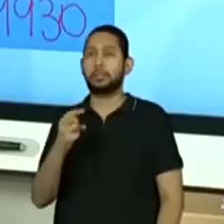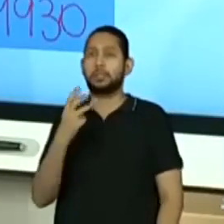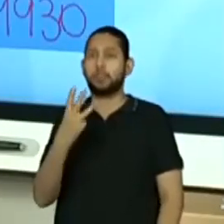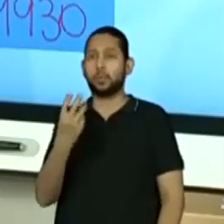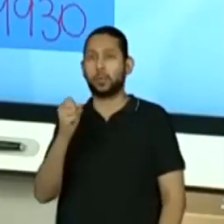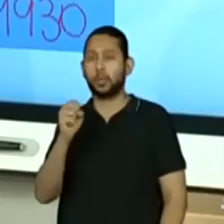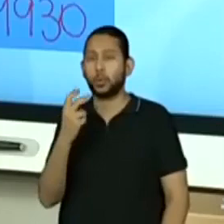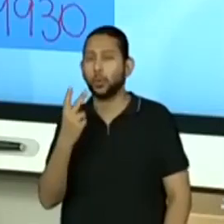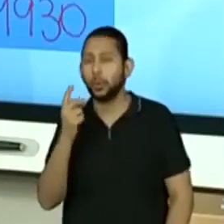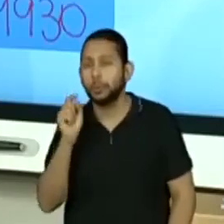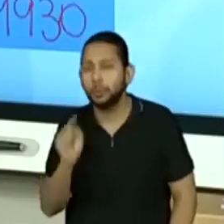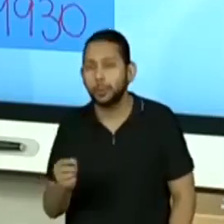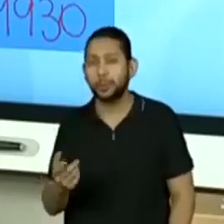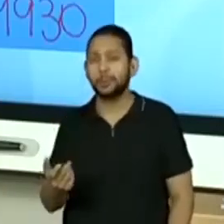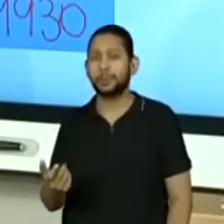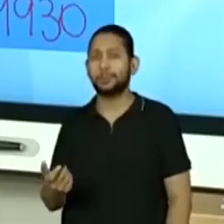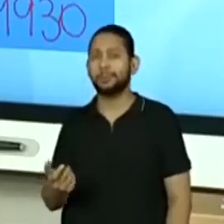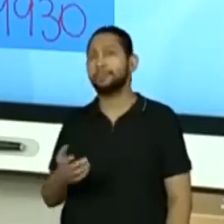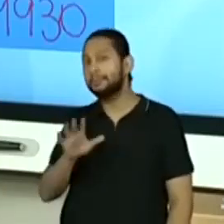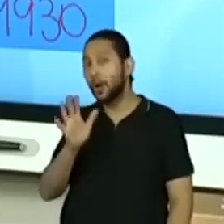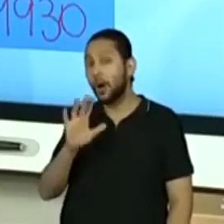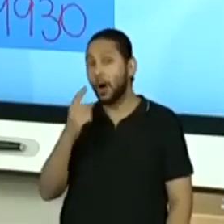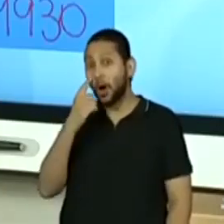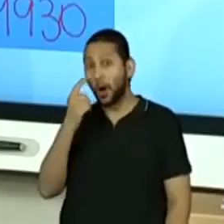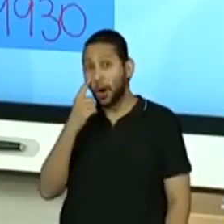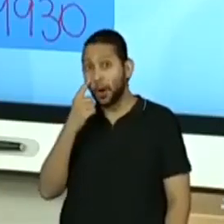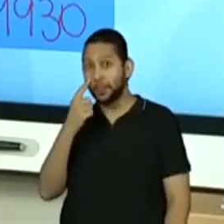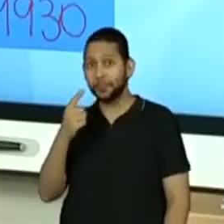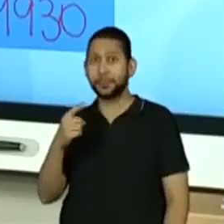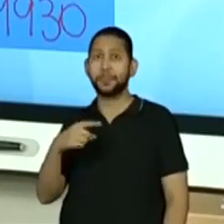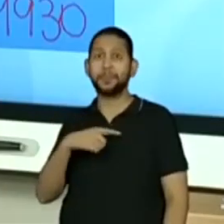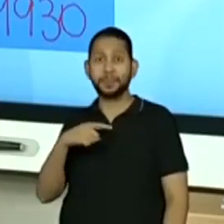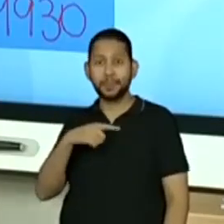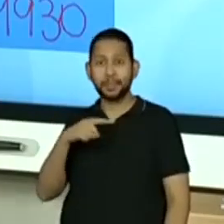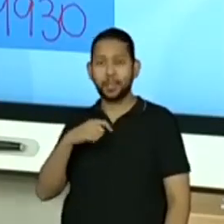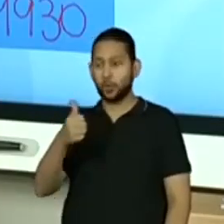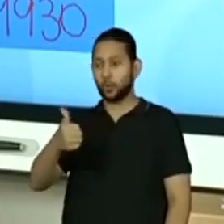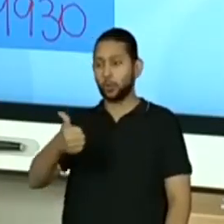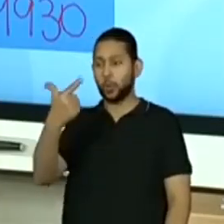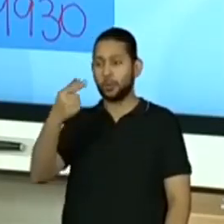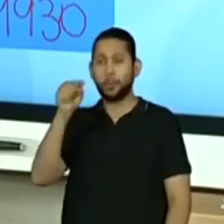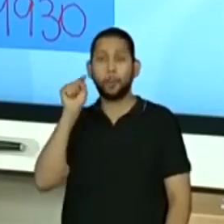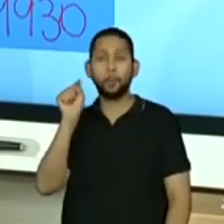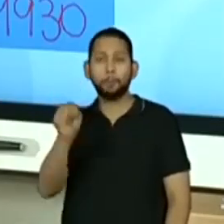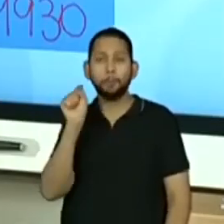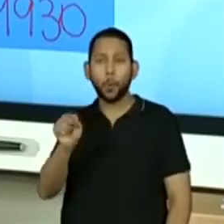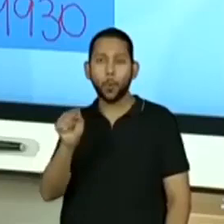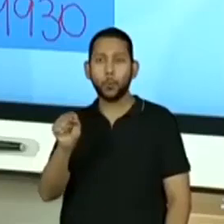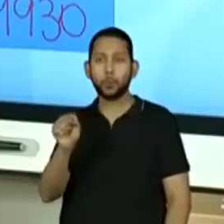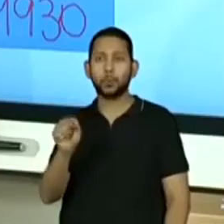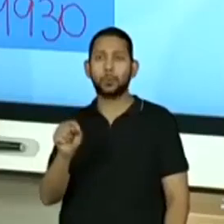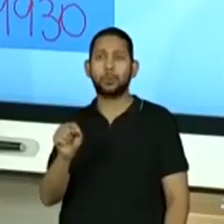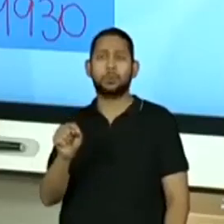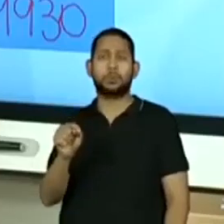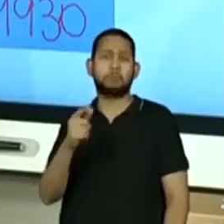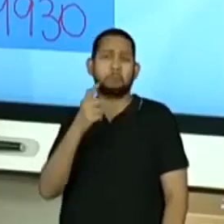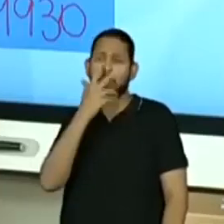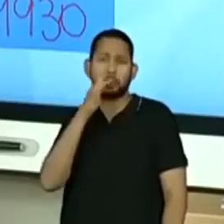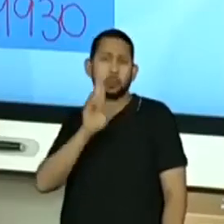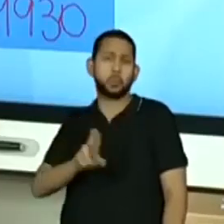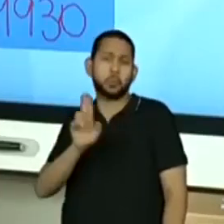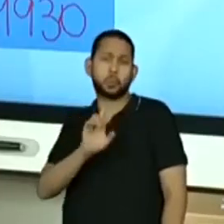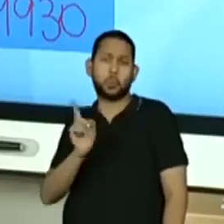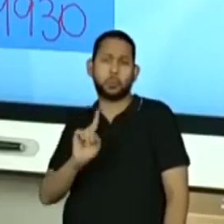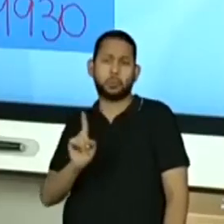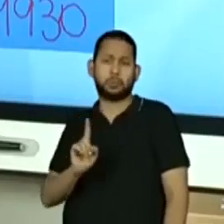382.000. Reparem numa coisa, que aqui, apesar de ter essa pontuação, esses pontos, nós não